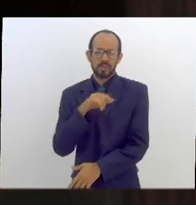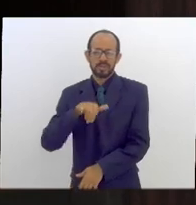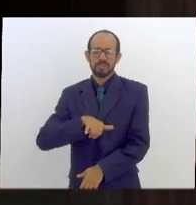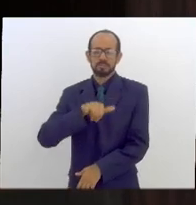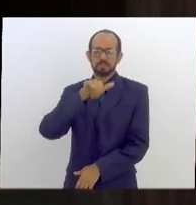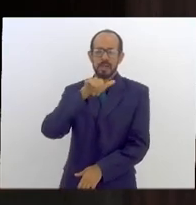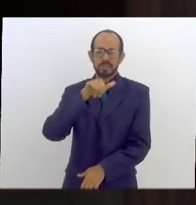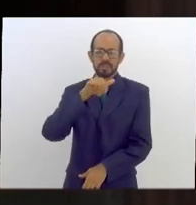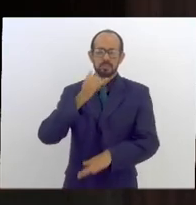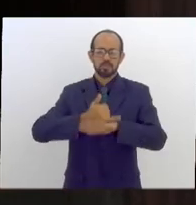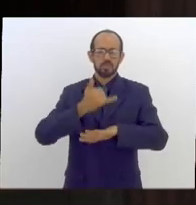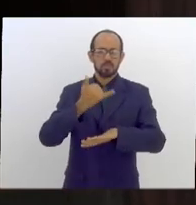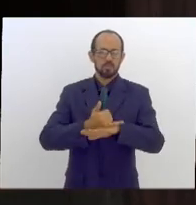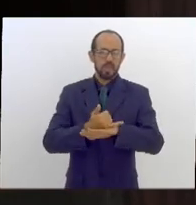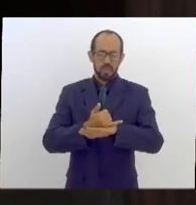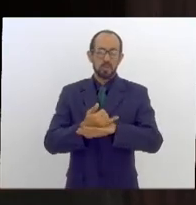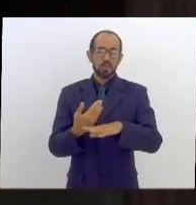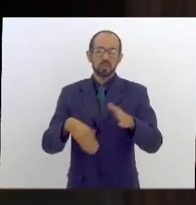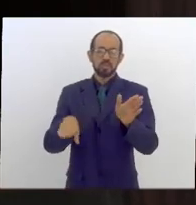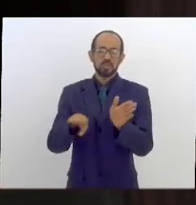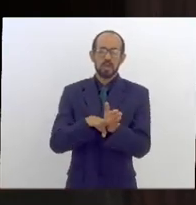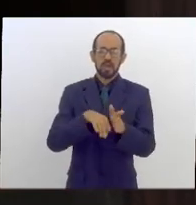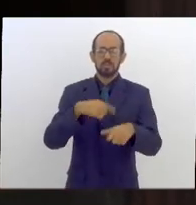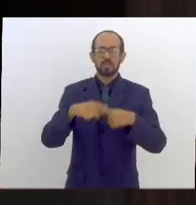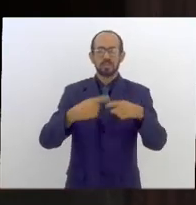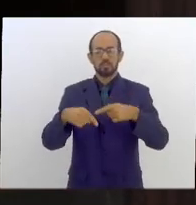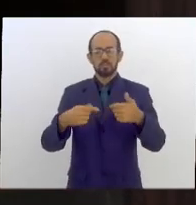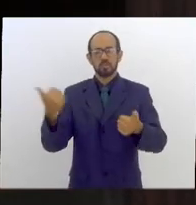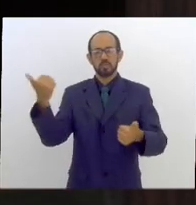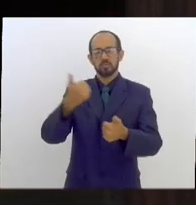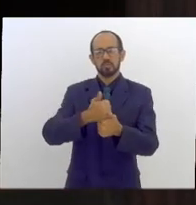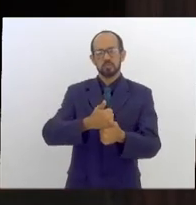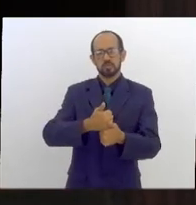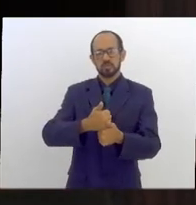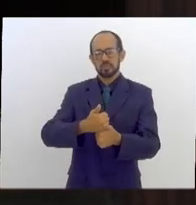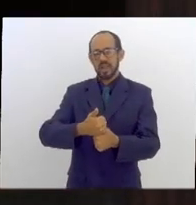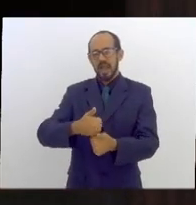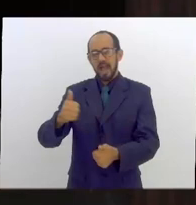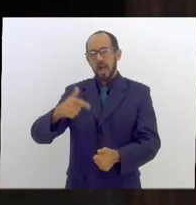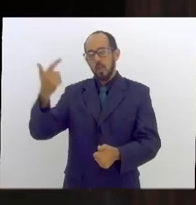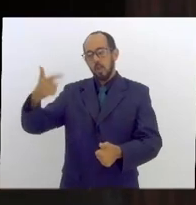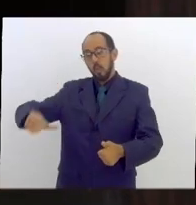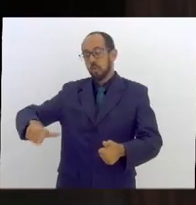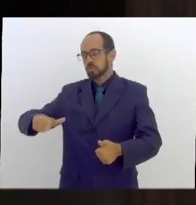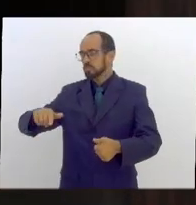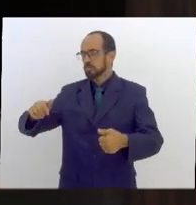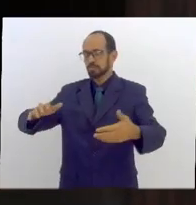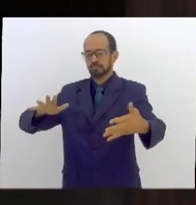tela que paulatinamente deram espaço às grandes águias de aço.